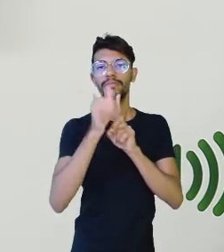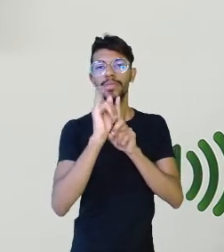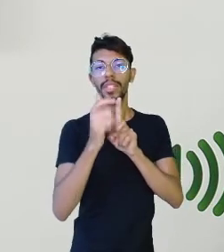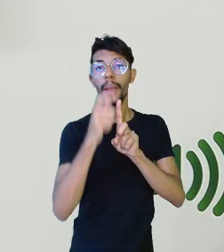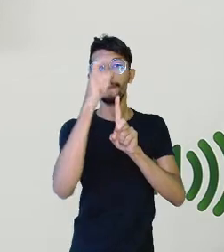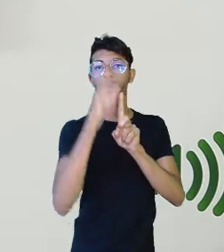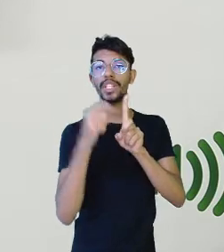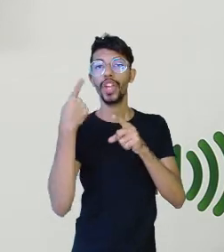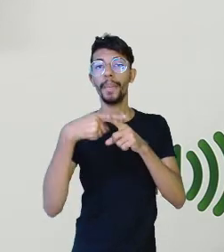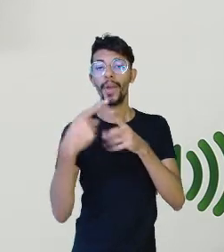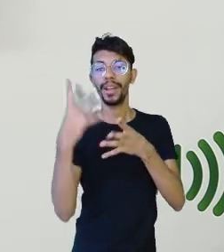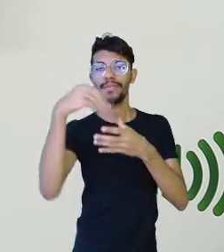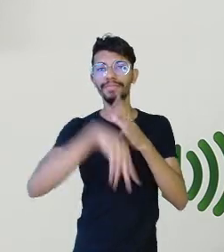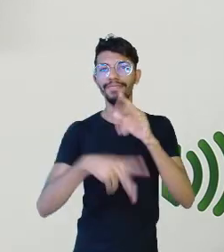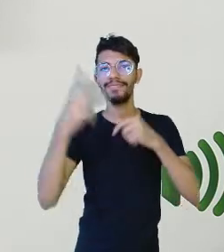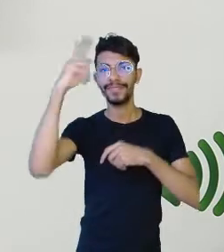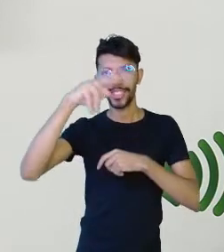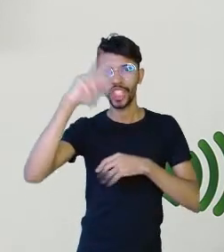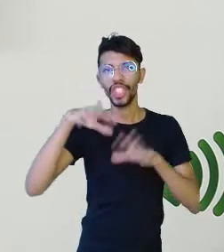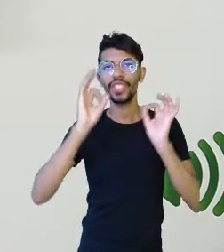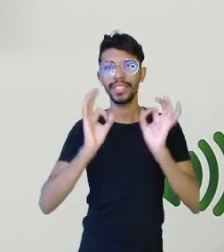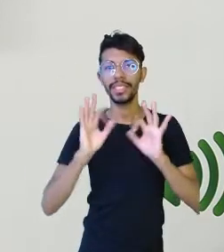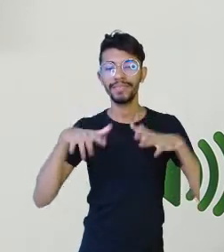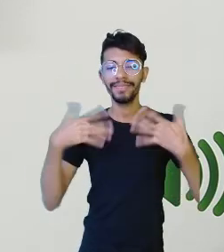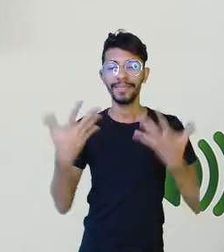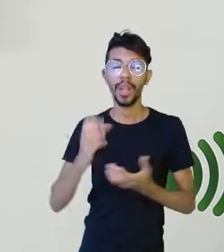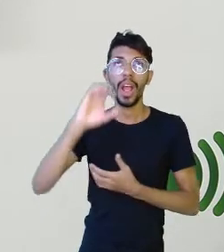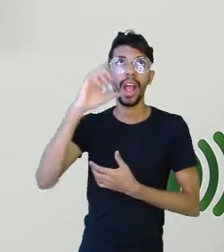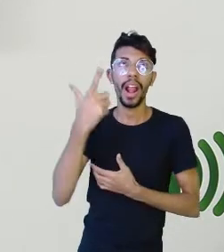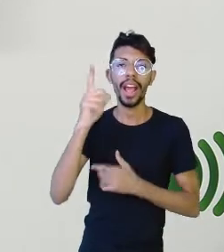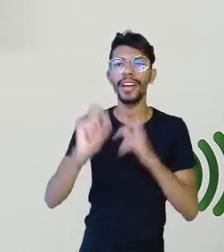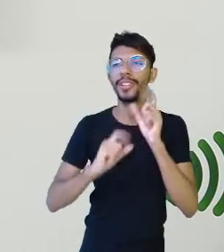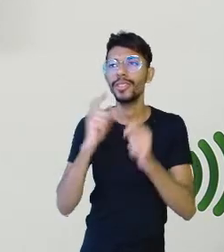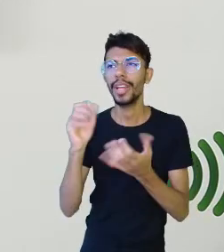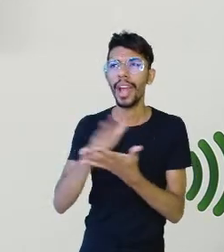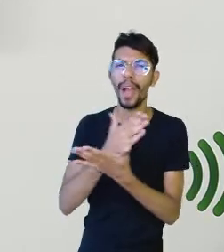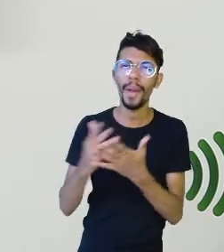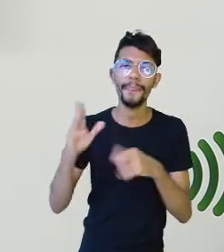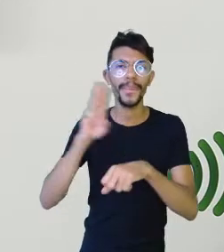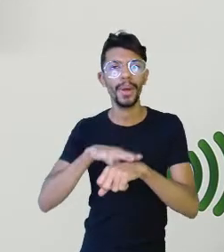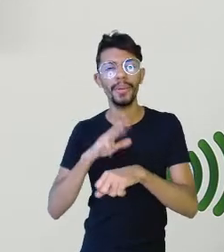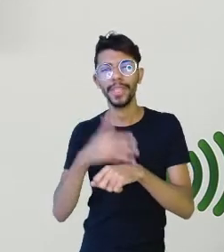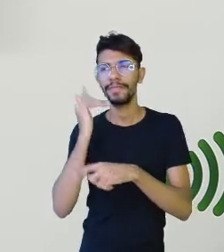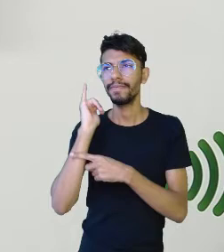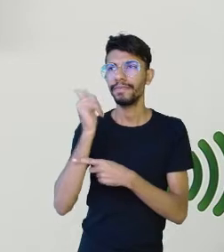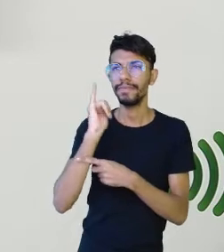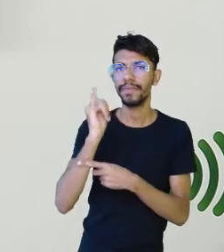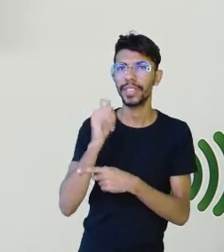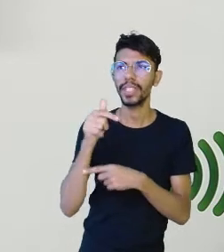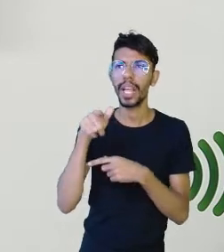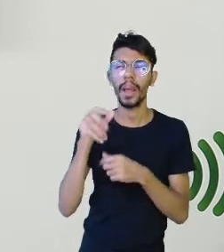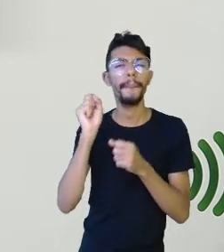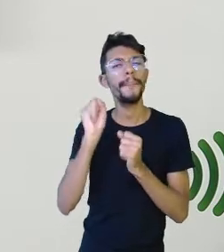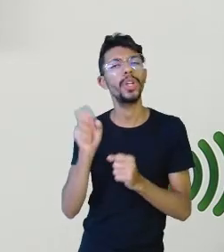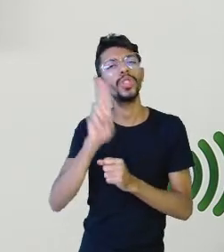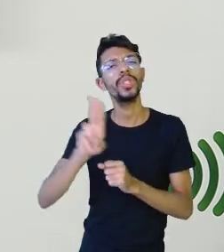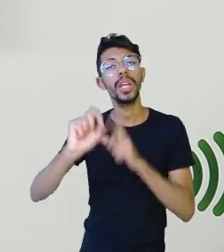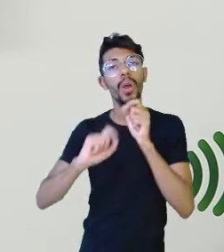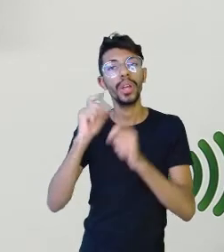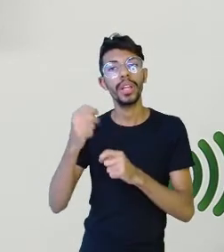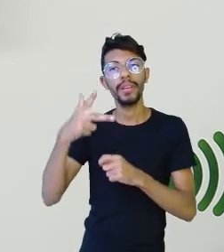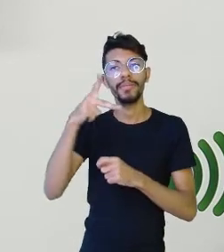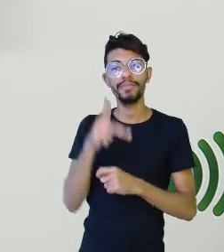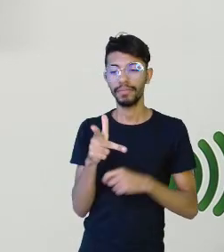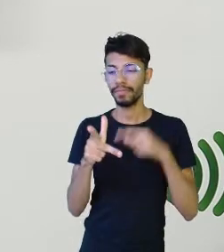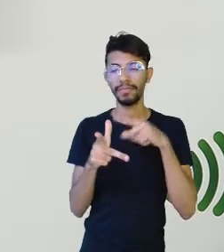dentro da história. Então, com certeza, em algum momento da narrativa, ela vai usar o pronome eu, ela vai usar